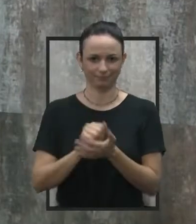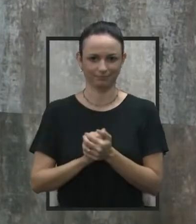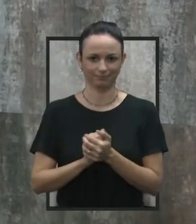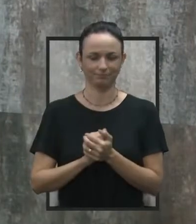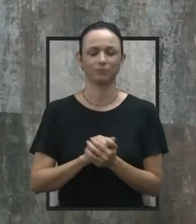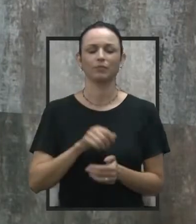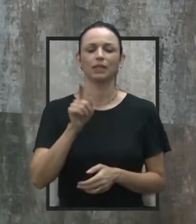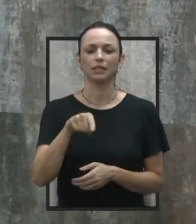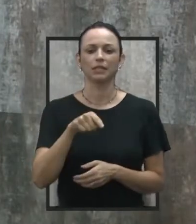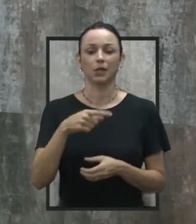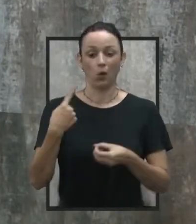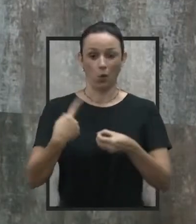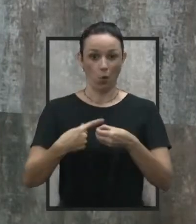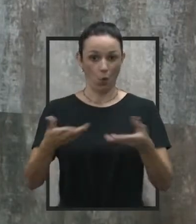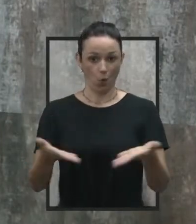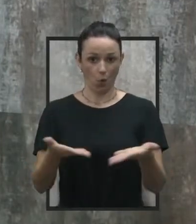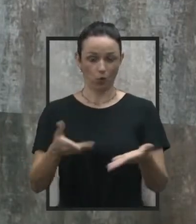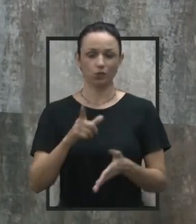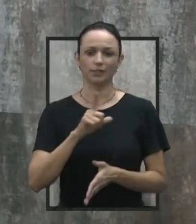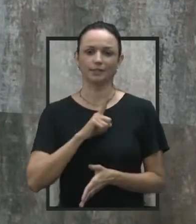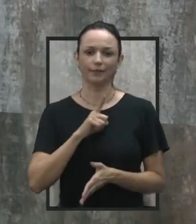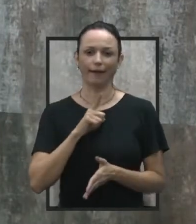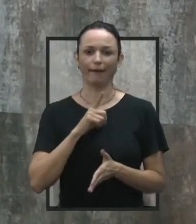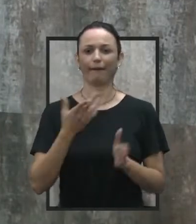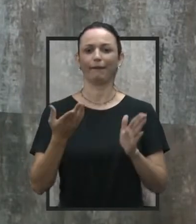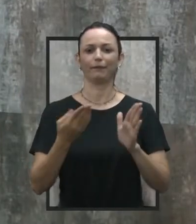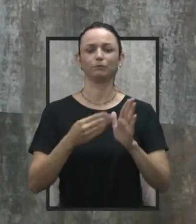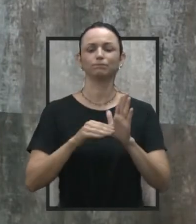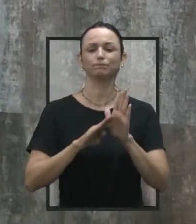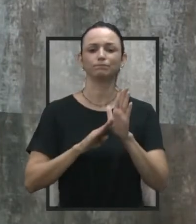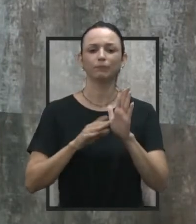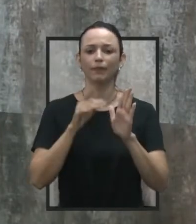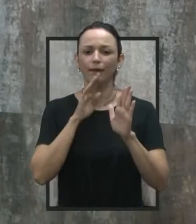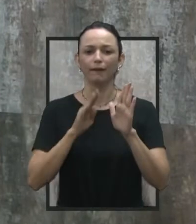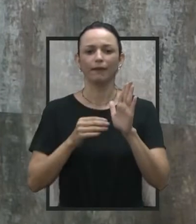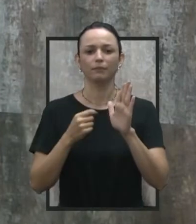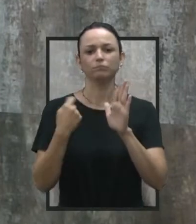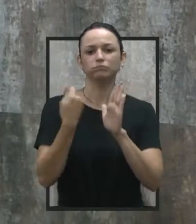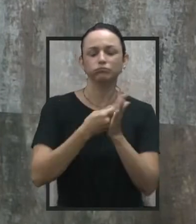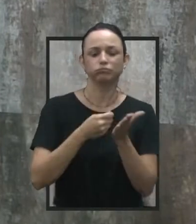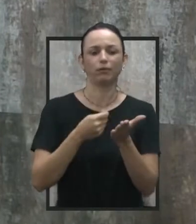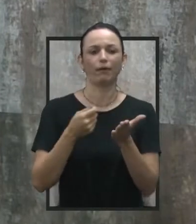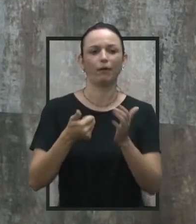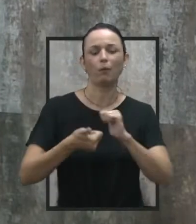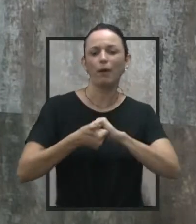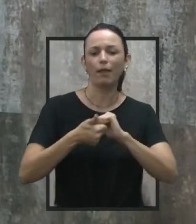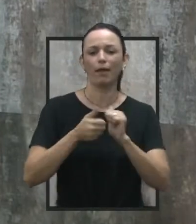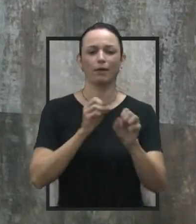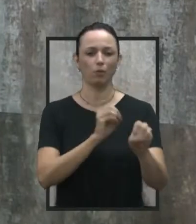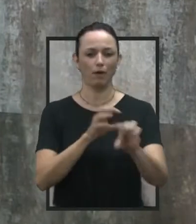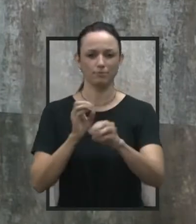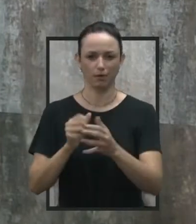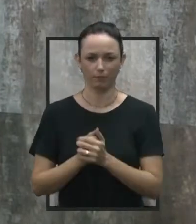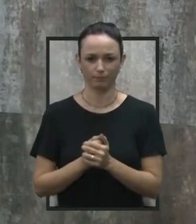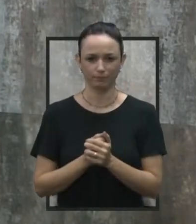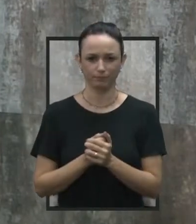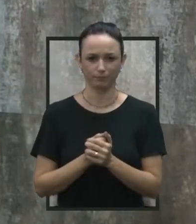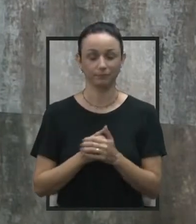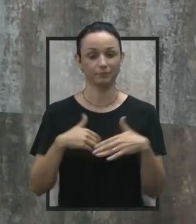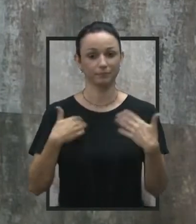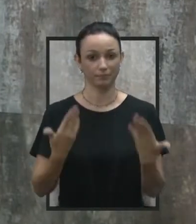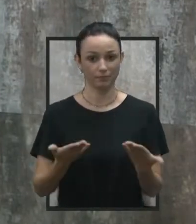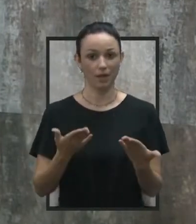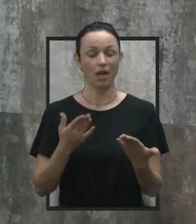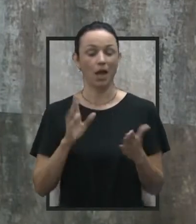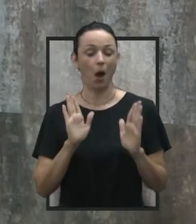exemplo, o município hoje tem o índice X de educação, de qualidade de educação. Então,